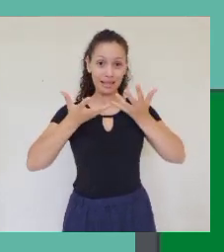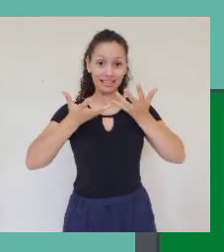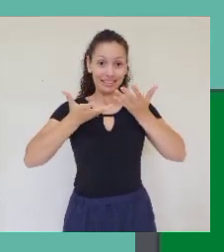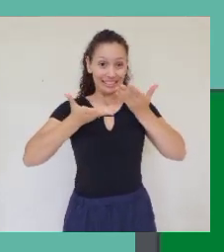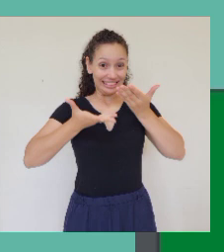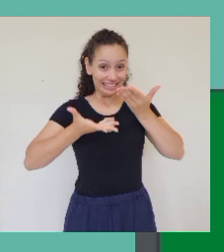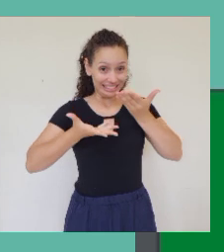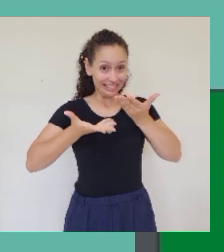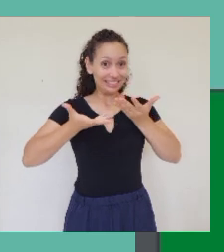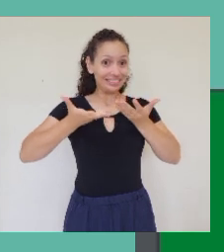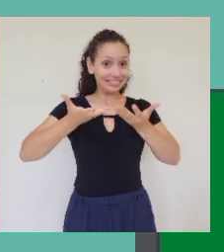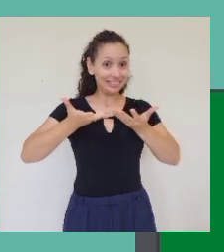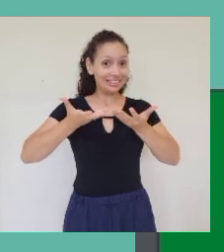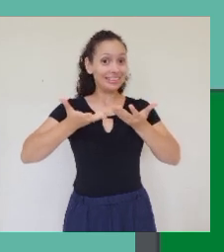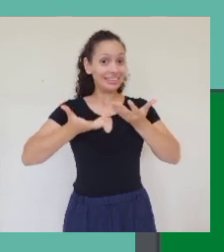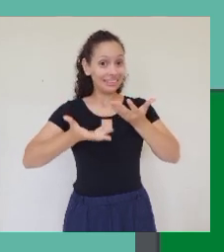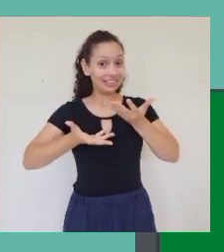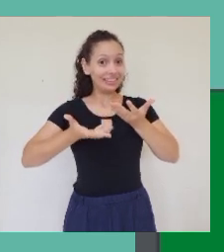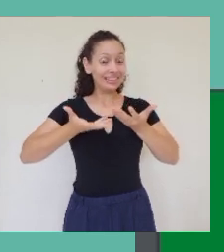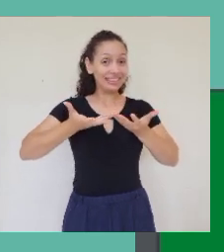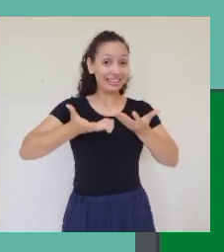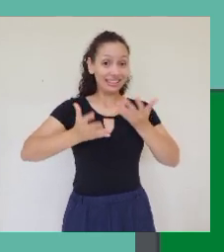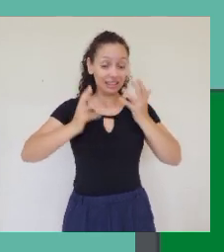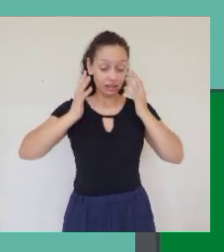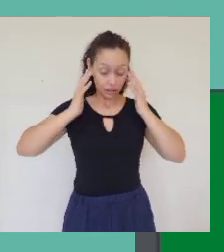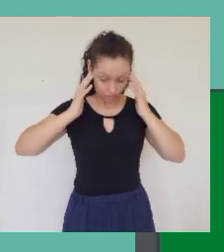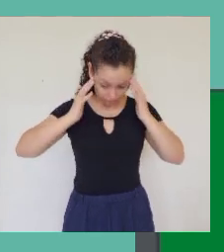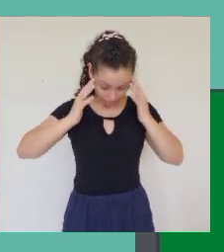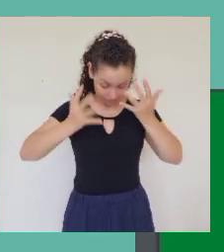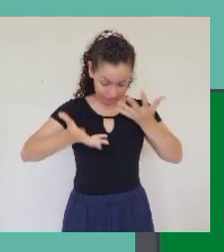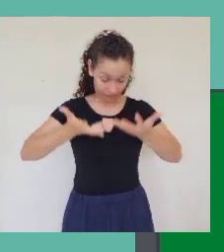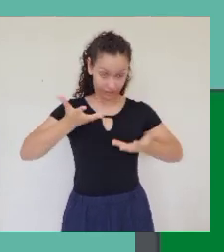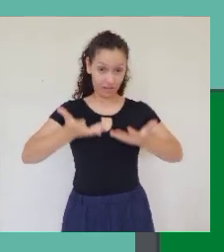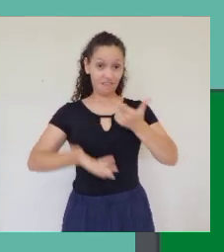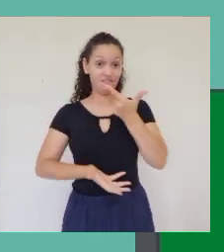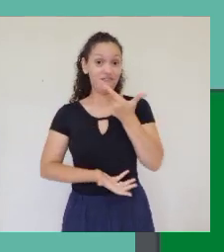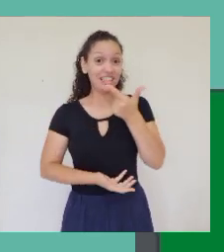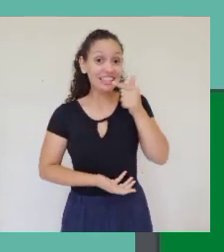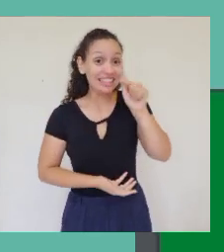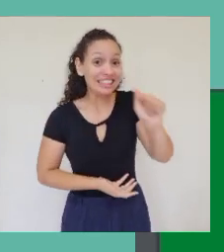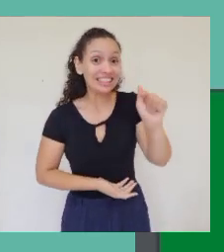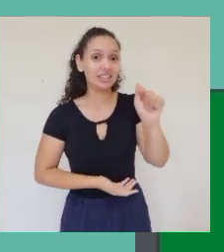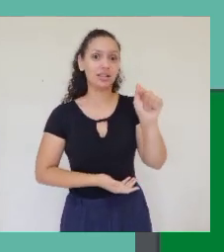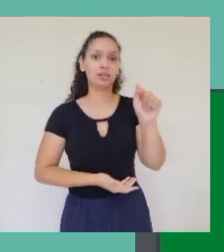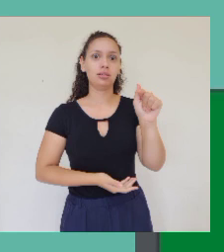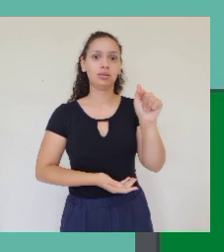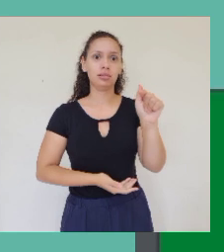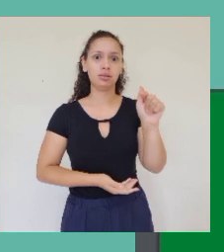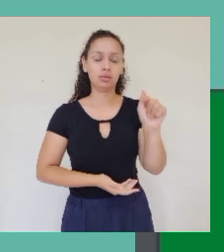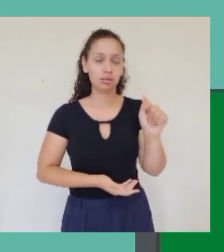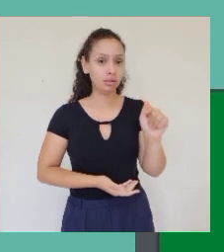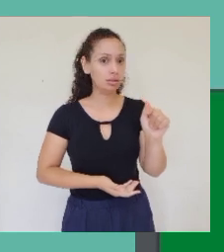que ele tem que suportar, chegando até 27 quilos, tá? Então, se você